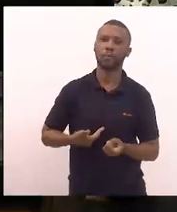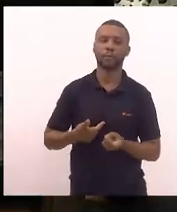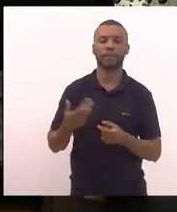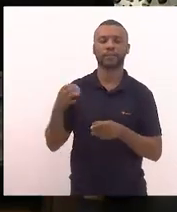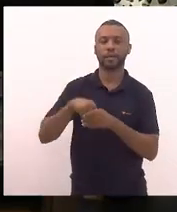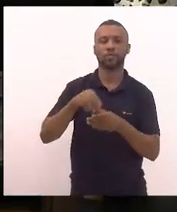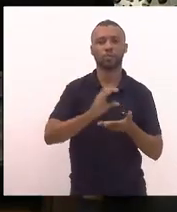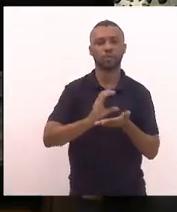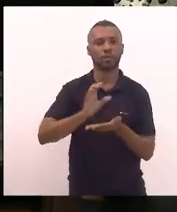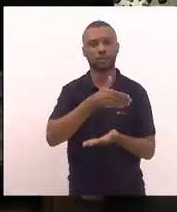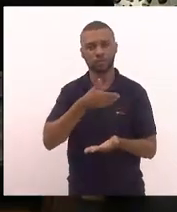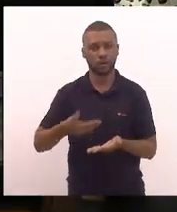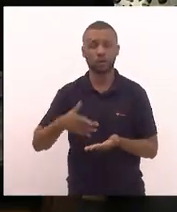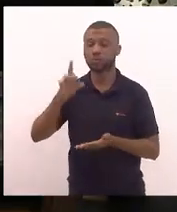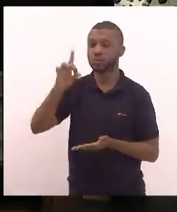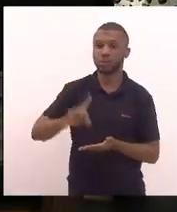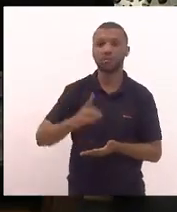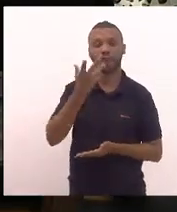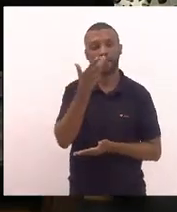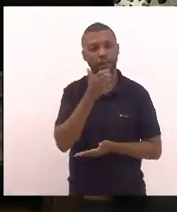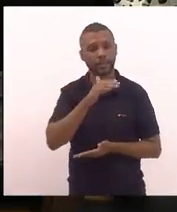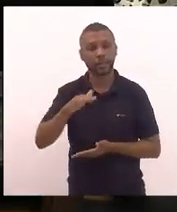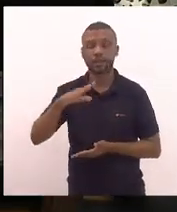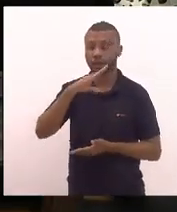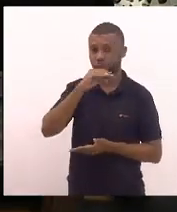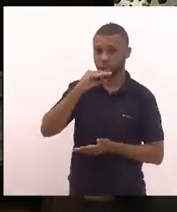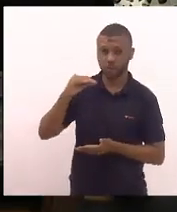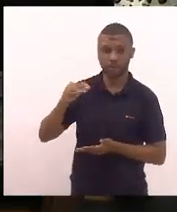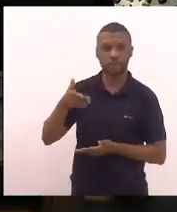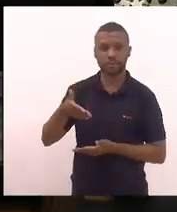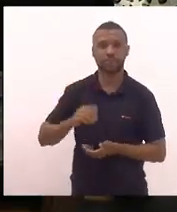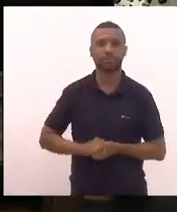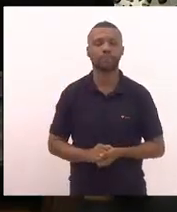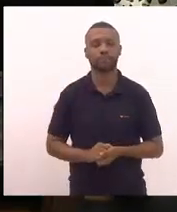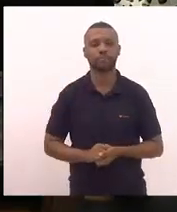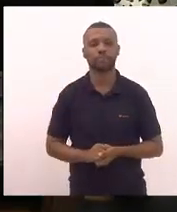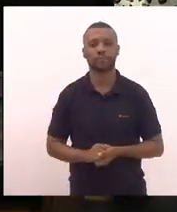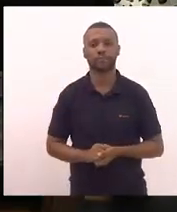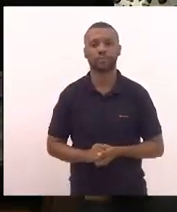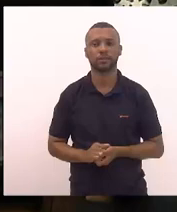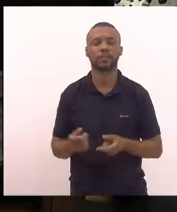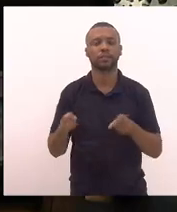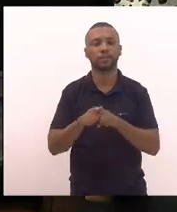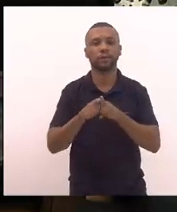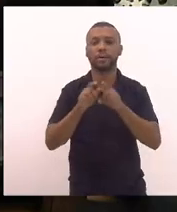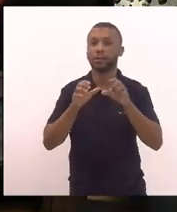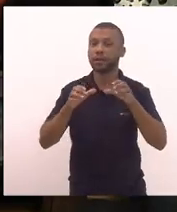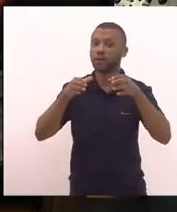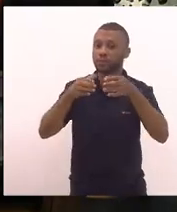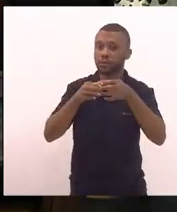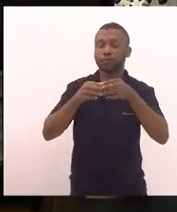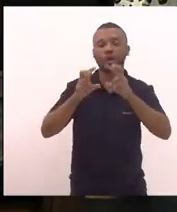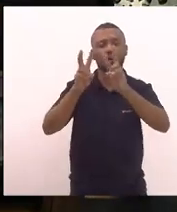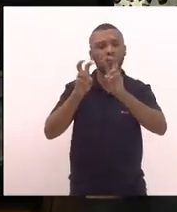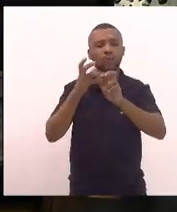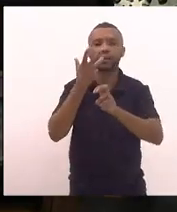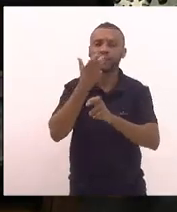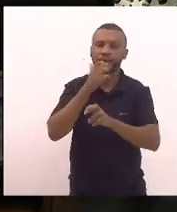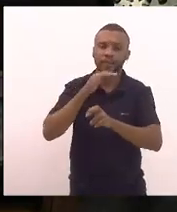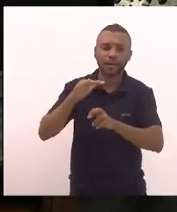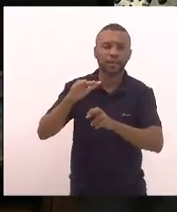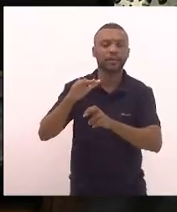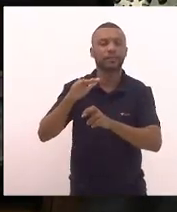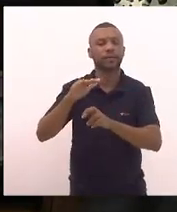Conselho Estadual dos Direitos da Criança e Adolescente e da Comissão de Assuntos da Criança,